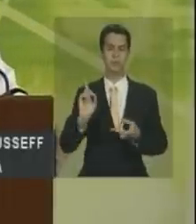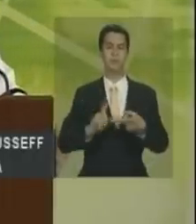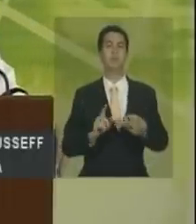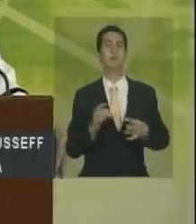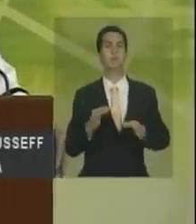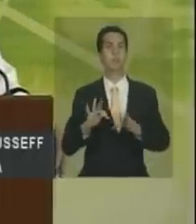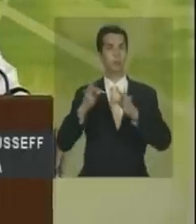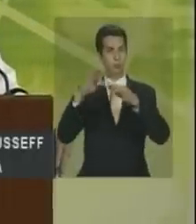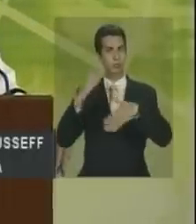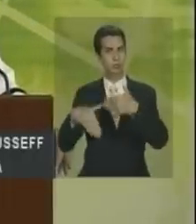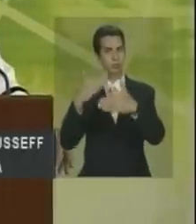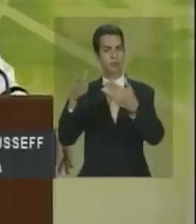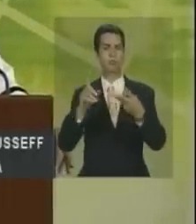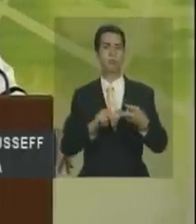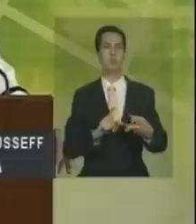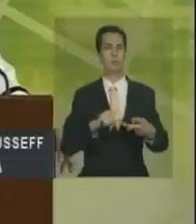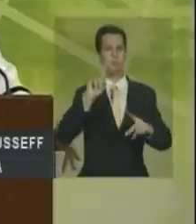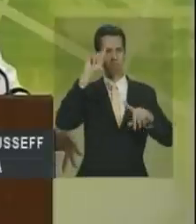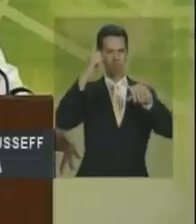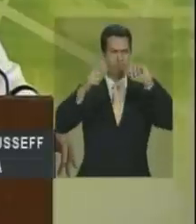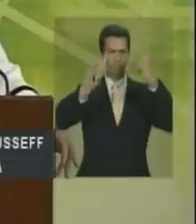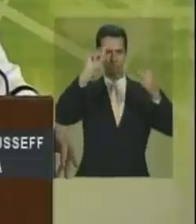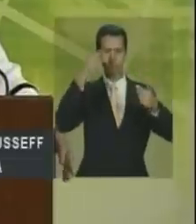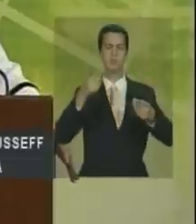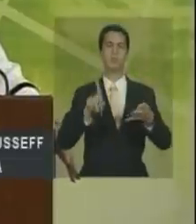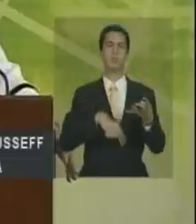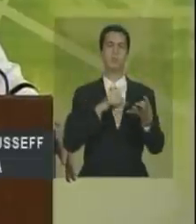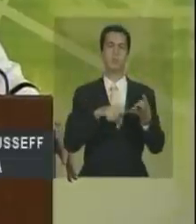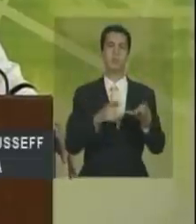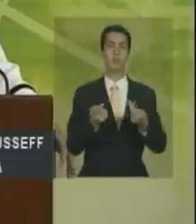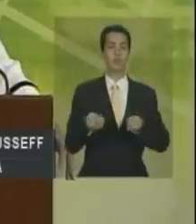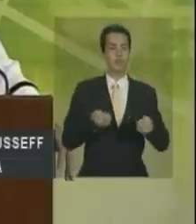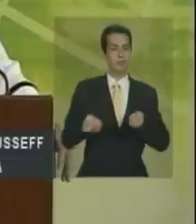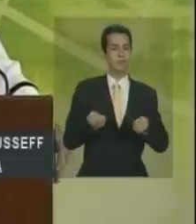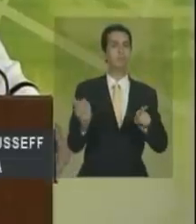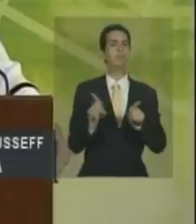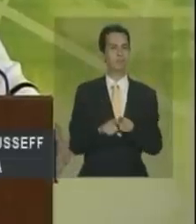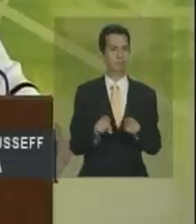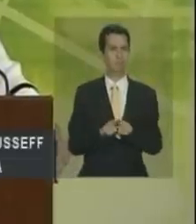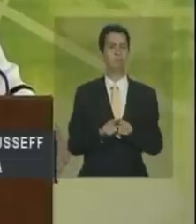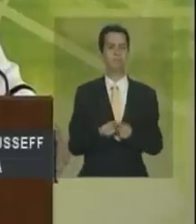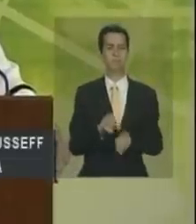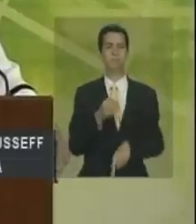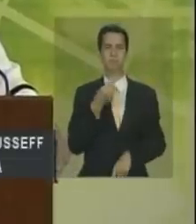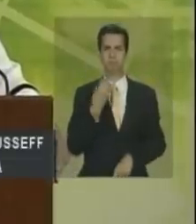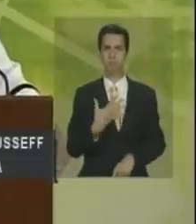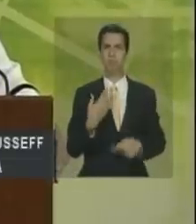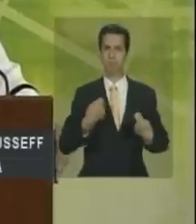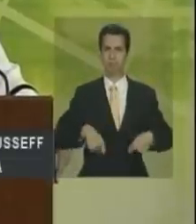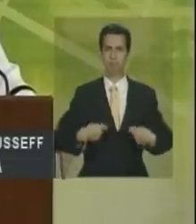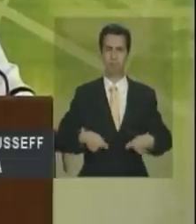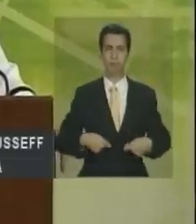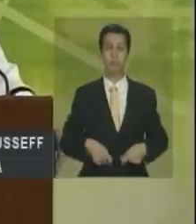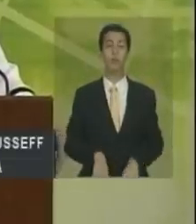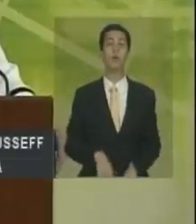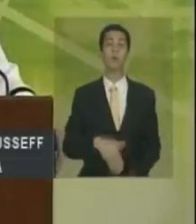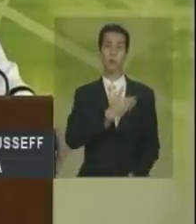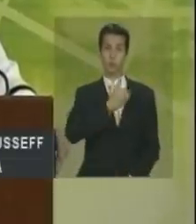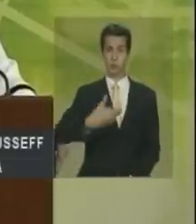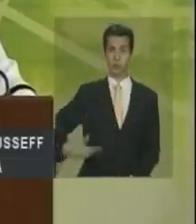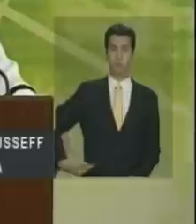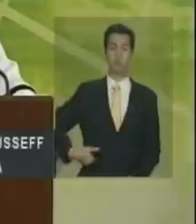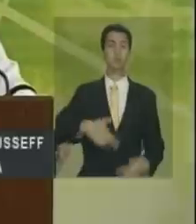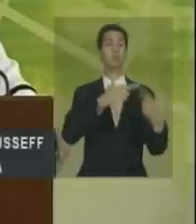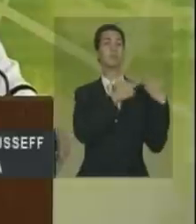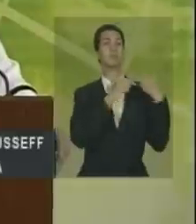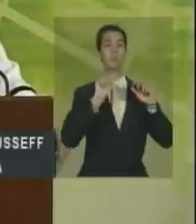tecnológico, inovação e boas práticas de gestão. Ao governo, cabe estimular essas ações